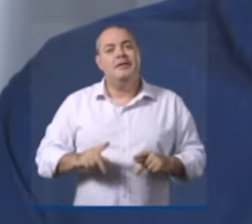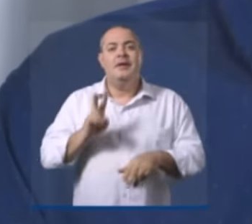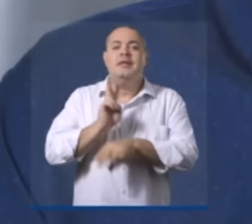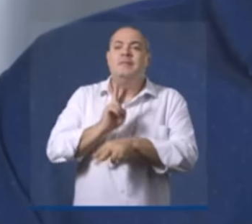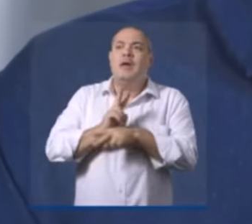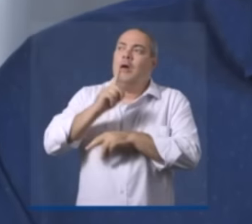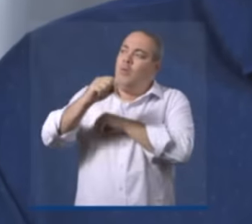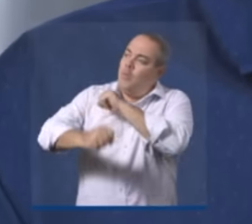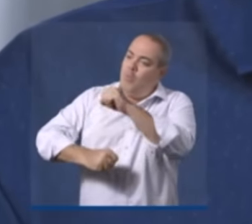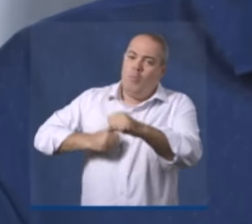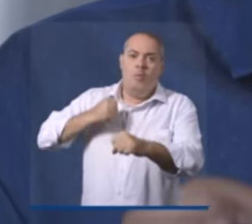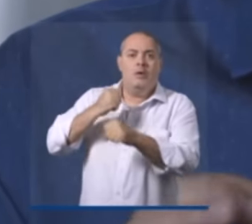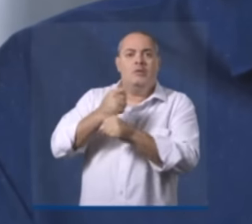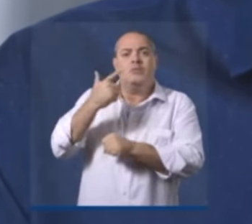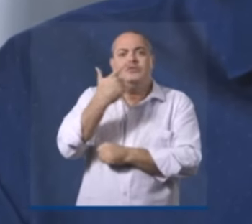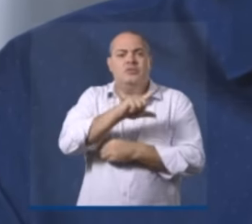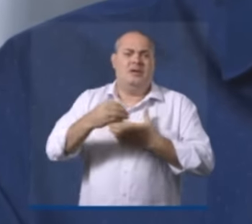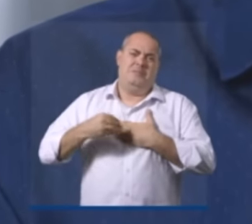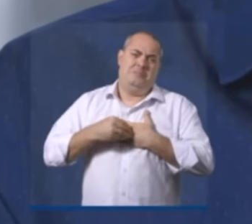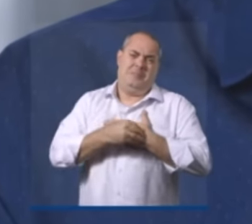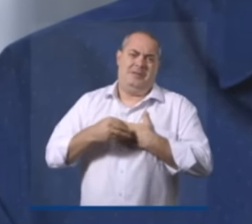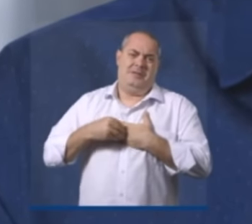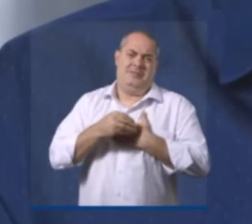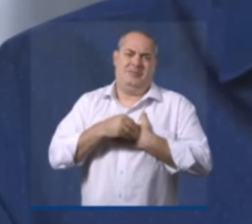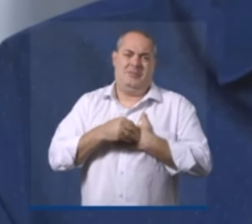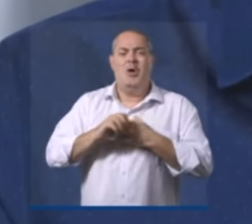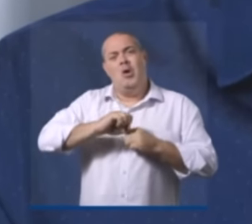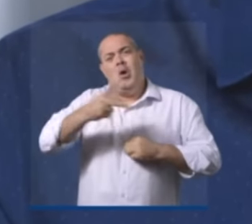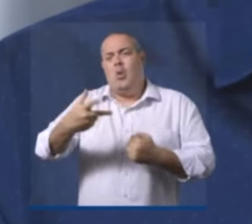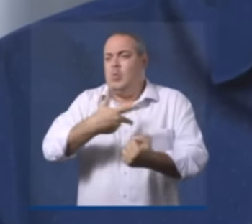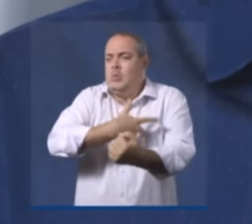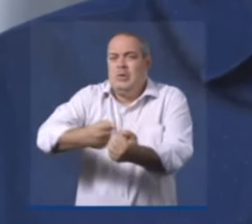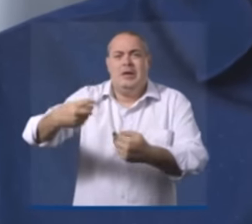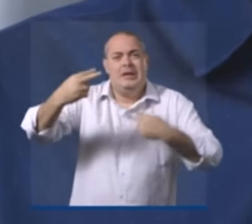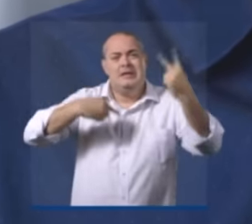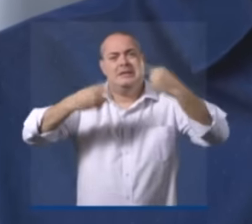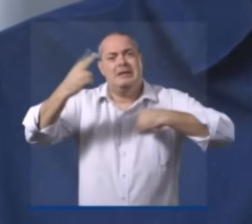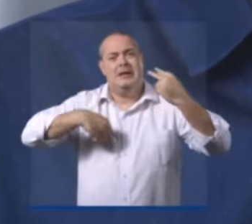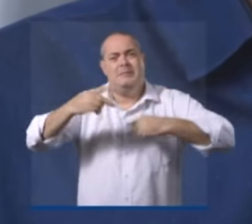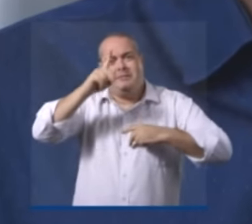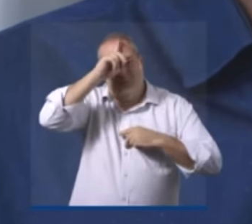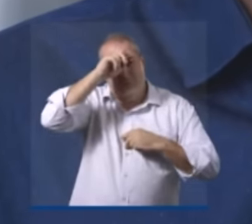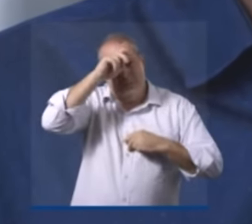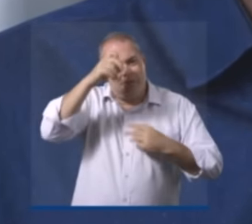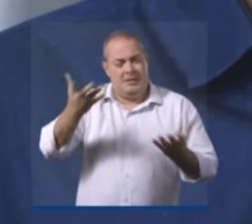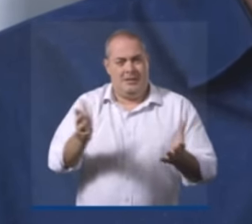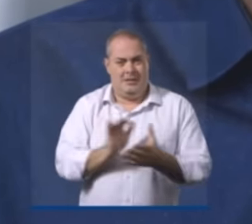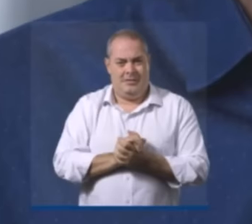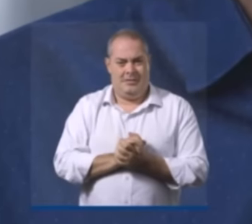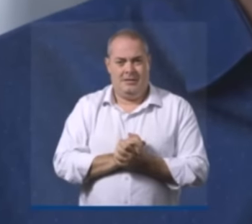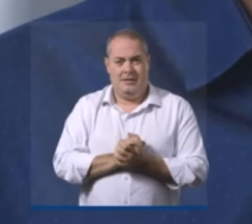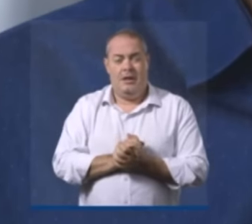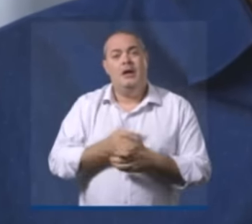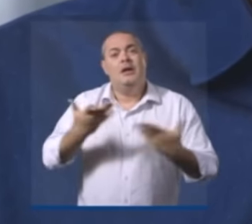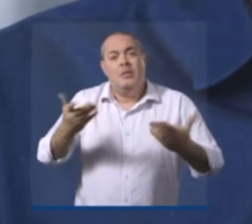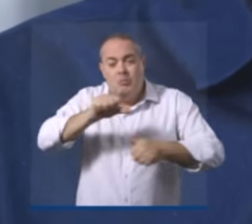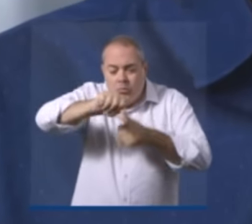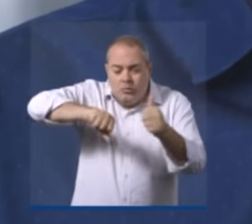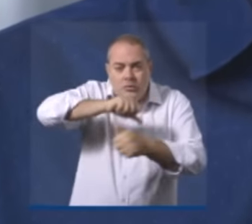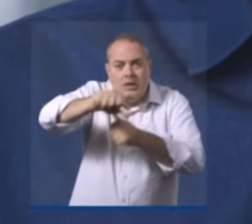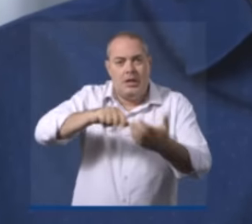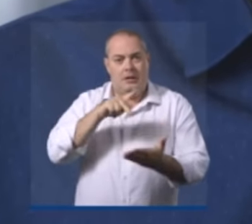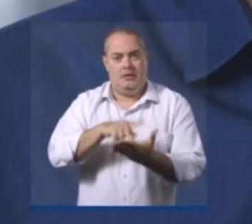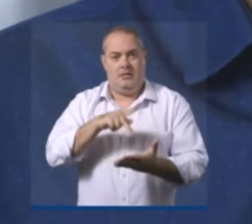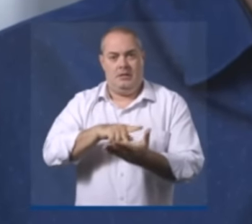Hoje, tem gente que espera quase um ano para conseguir consulta ou exame especializado na rede pública.